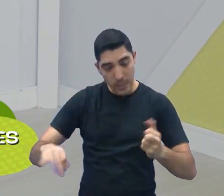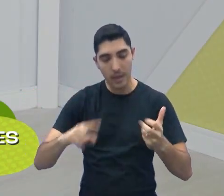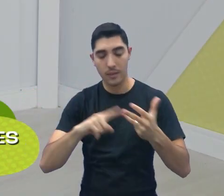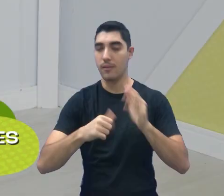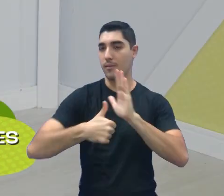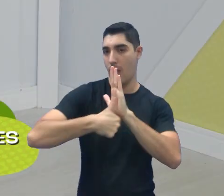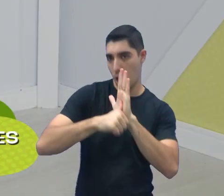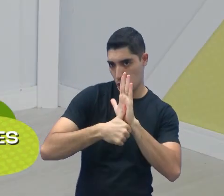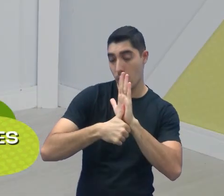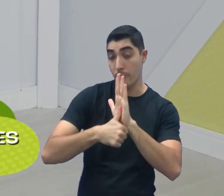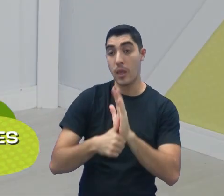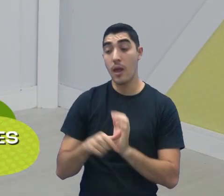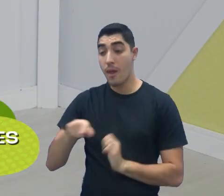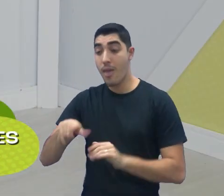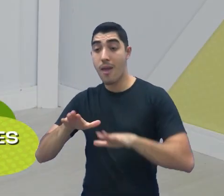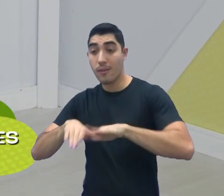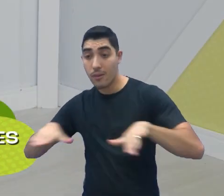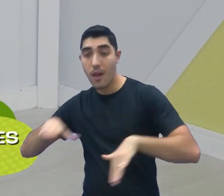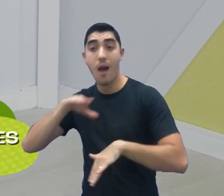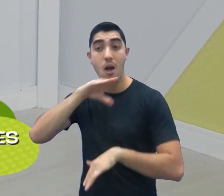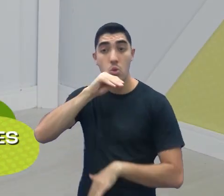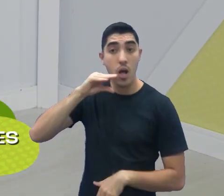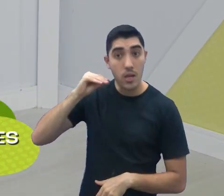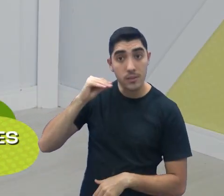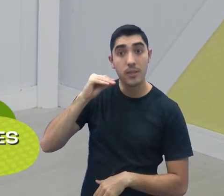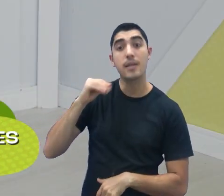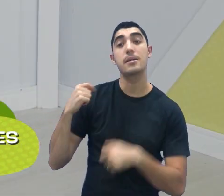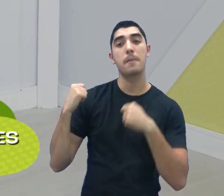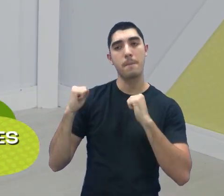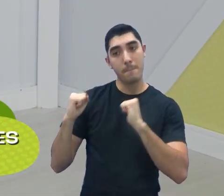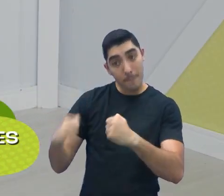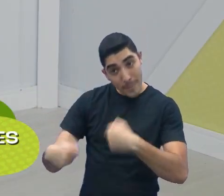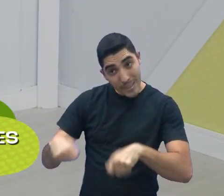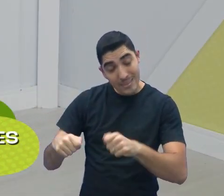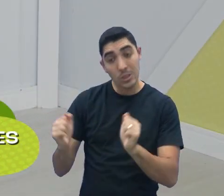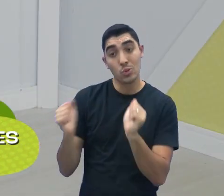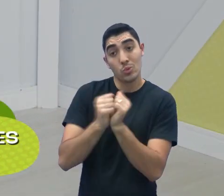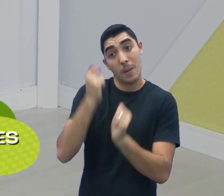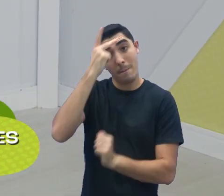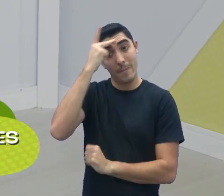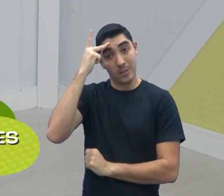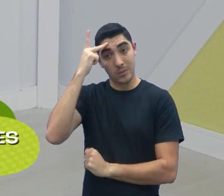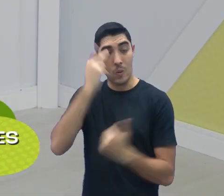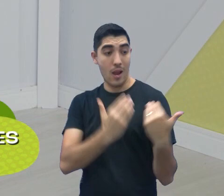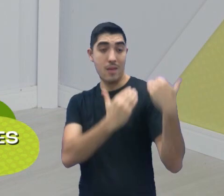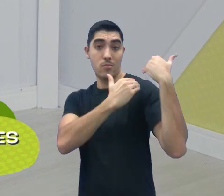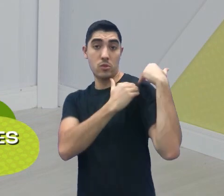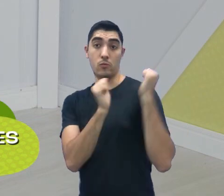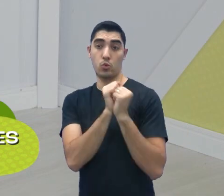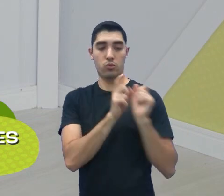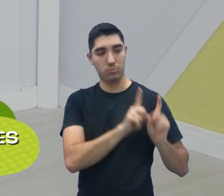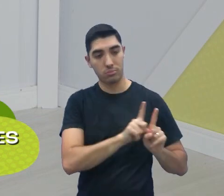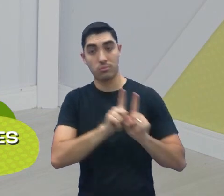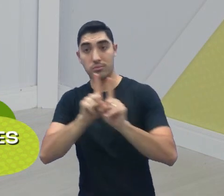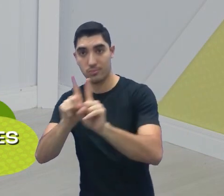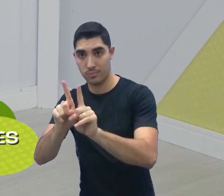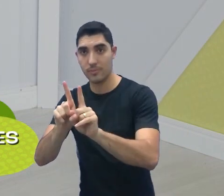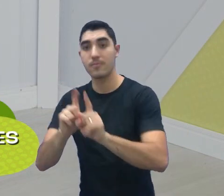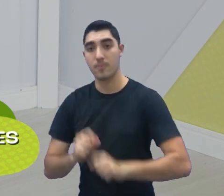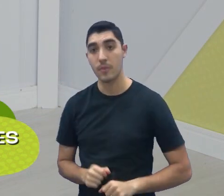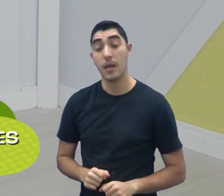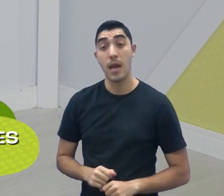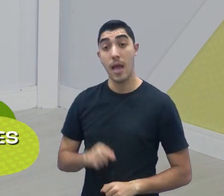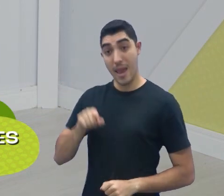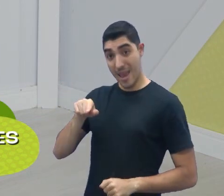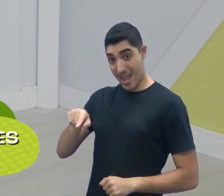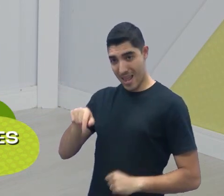crianças e adolescentes também devem vir acompanhadas de um responsável, aqueles com menos de 18 anos. O Atleta Cidadão é um programa